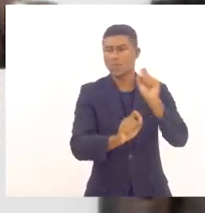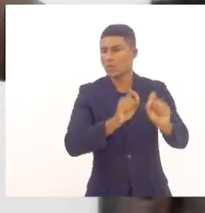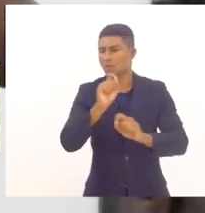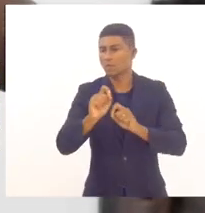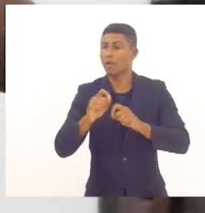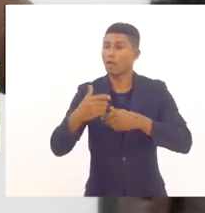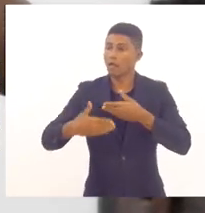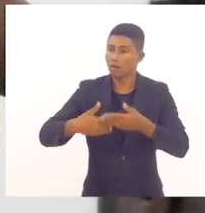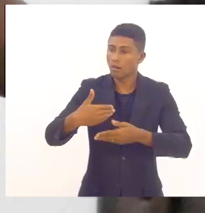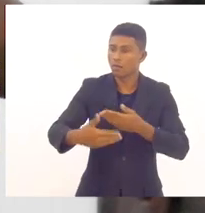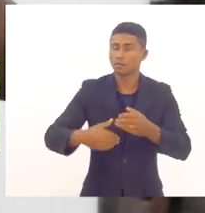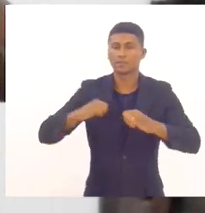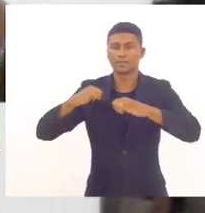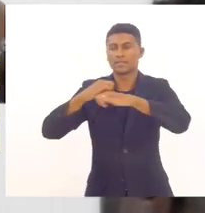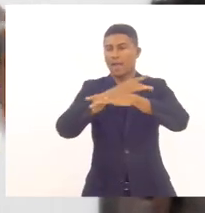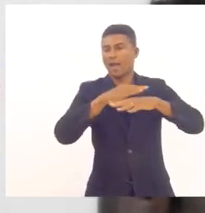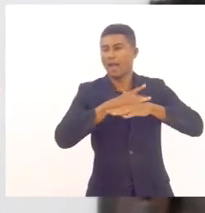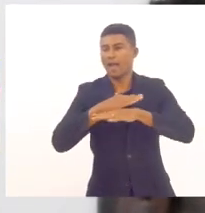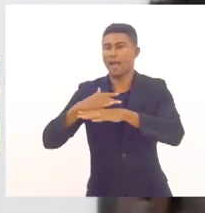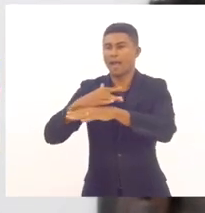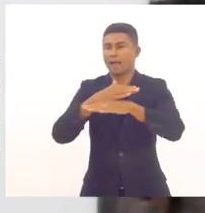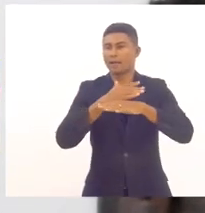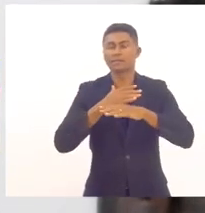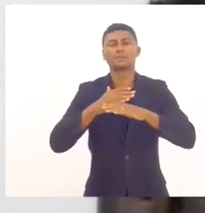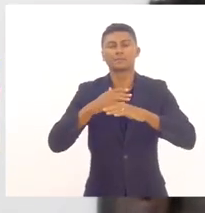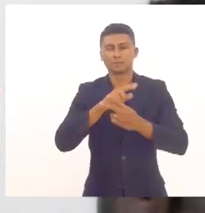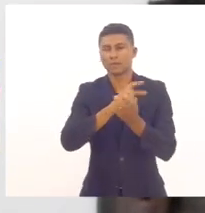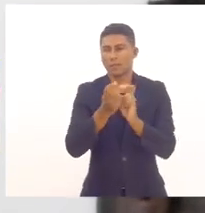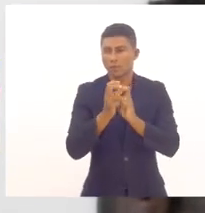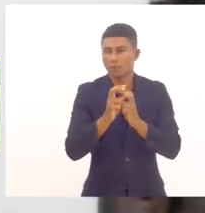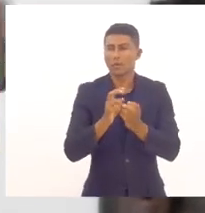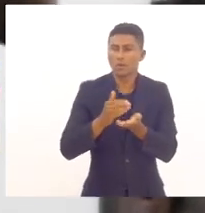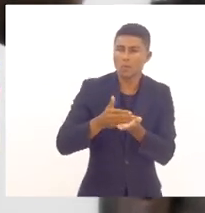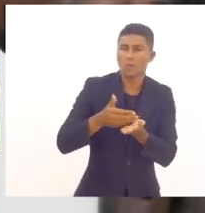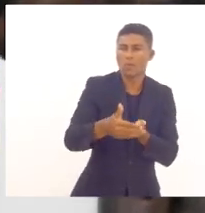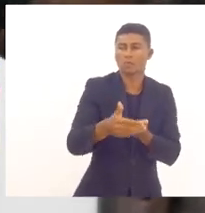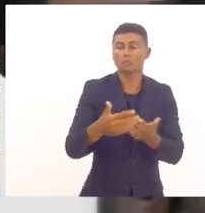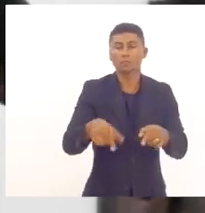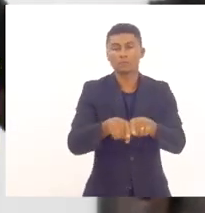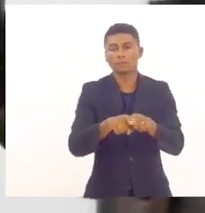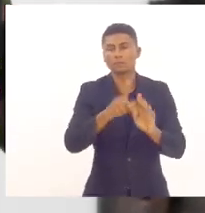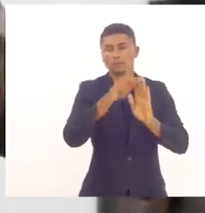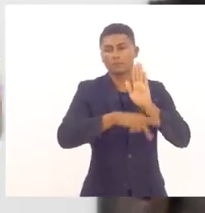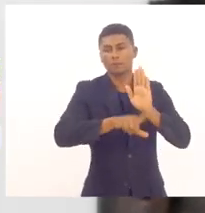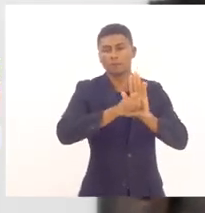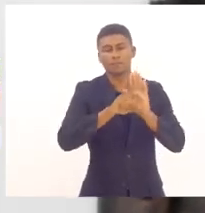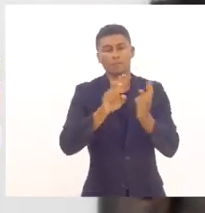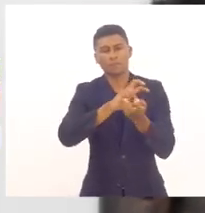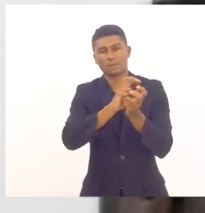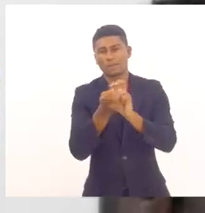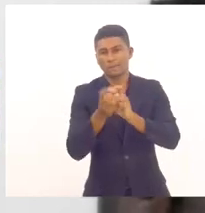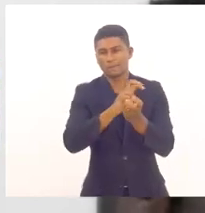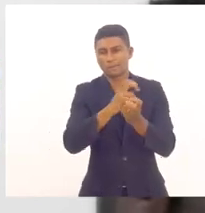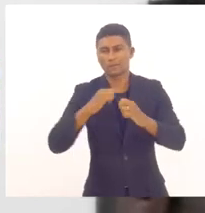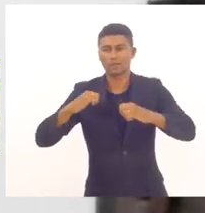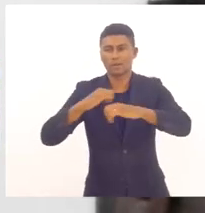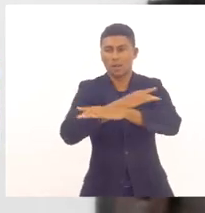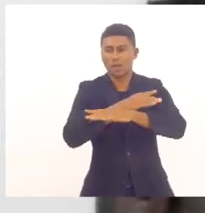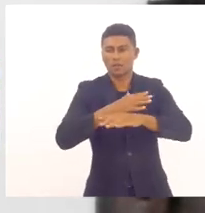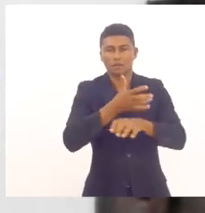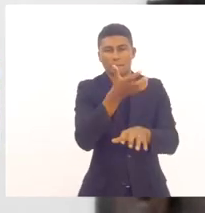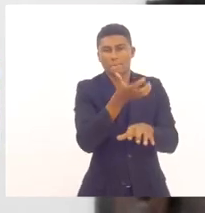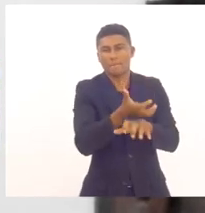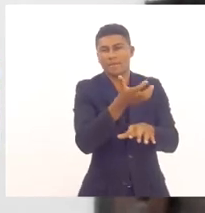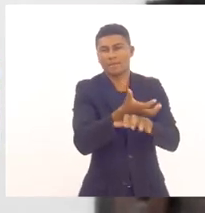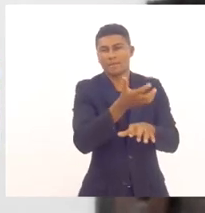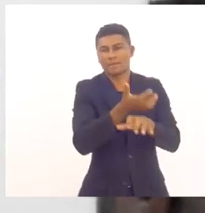começou a entrar para dentro do município. E eu escrevi o projeto Capoeira na Rede Pública Escolar Municipal como matéria alternativa, vírgula, na